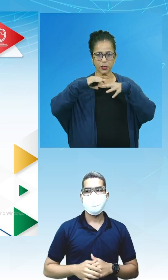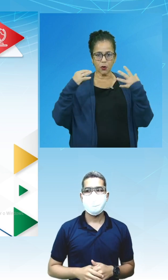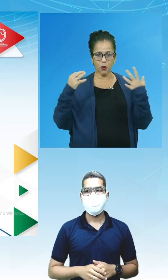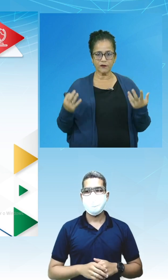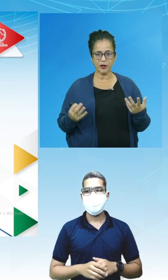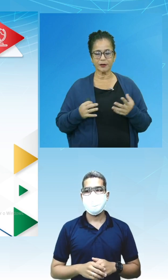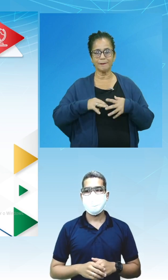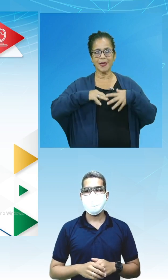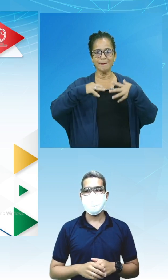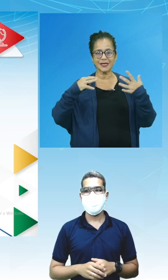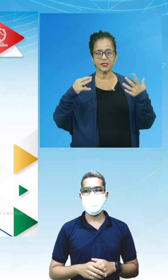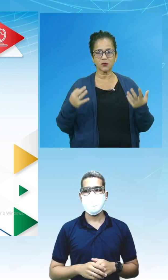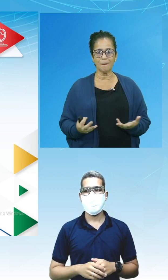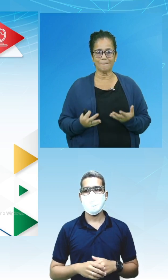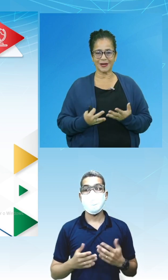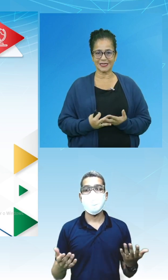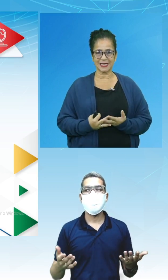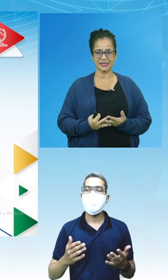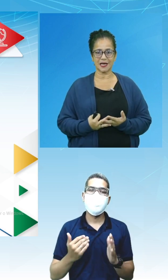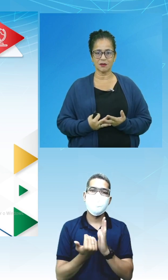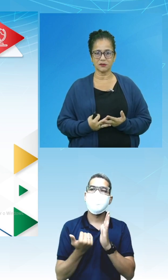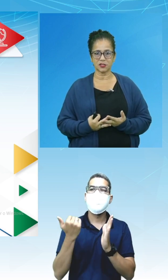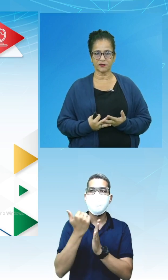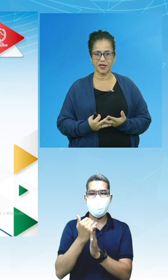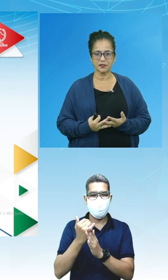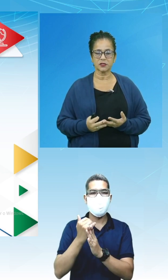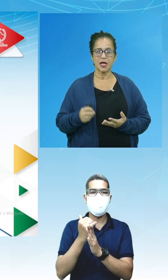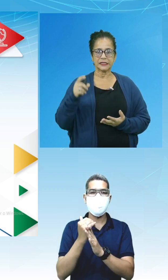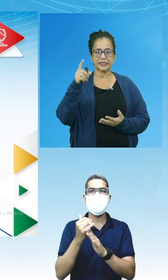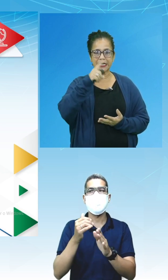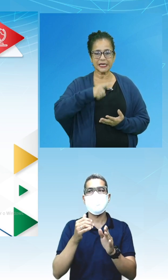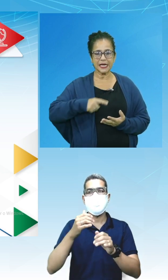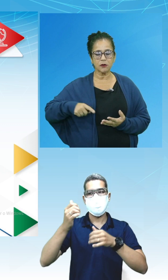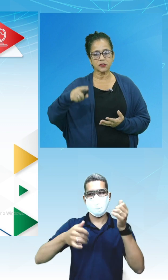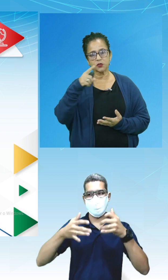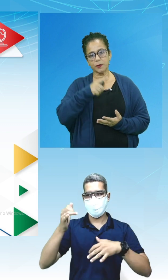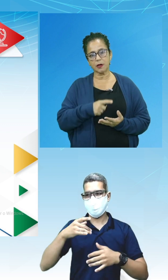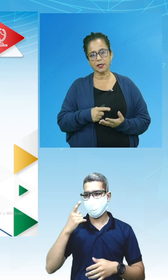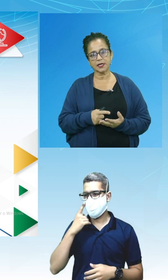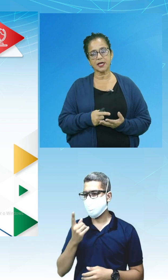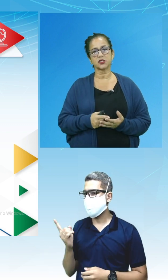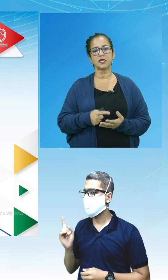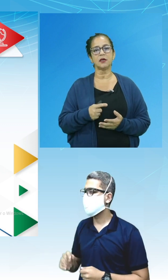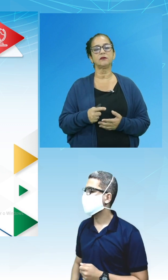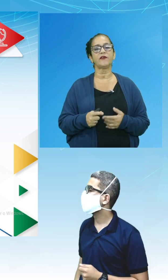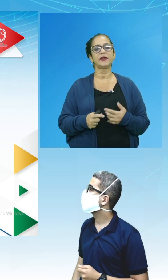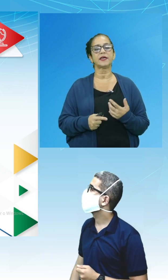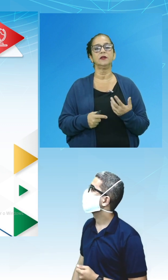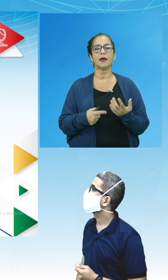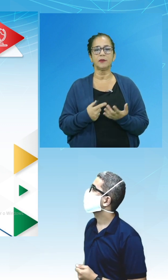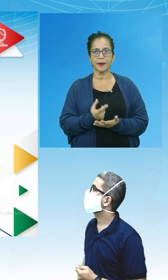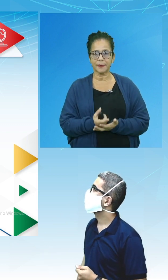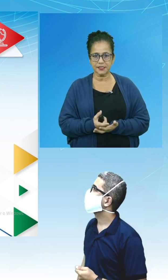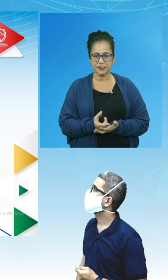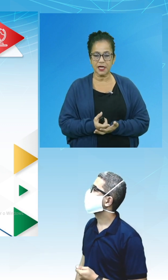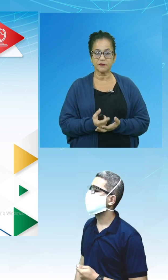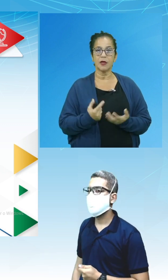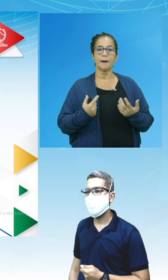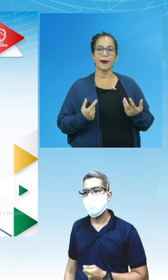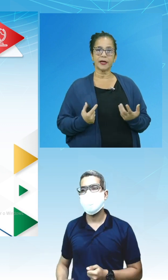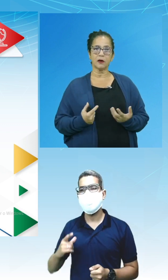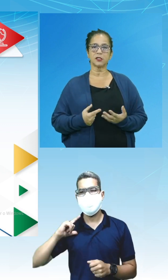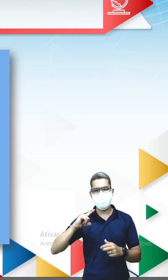Aí, de novo, agora bem mais completa essa rosa dos ventos, daquele outro subcolaterais que eu falei que não é muito